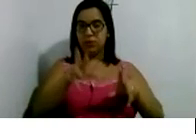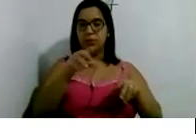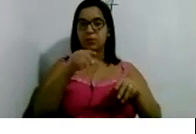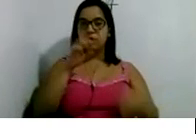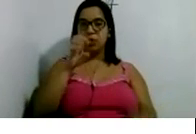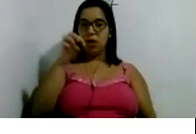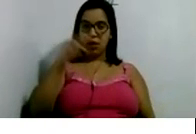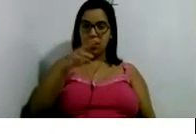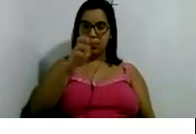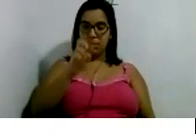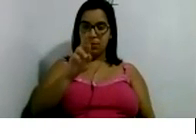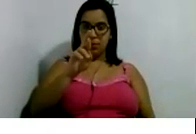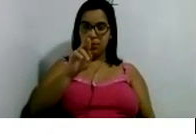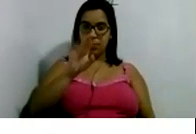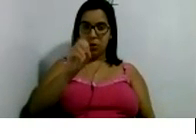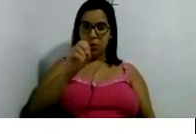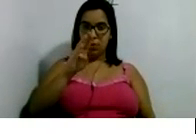embrioblasto.